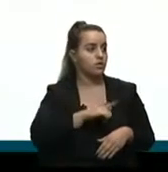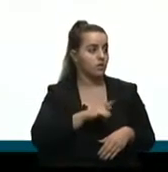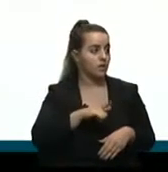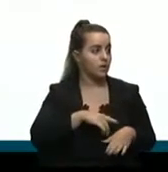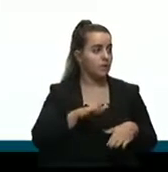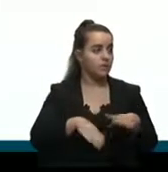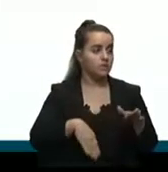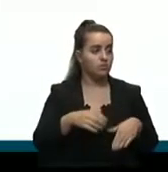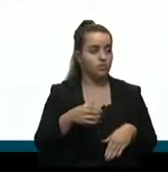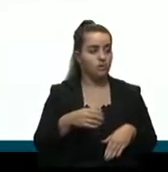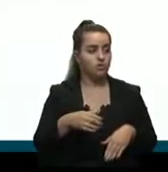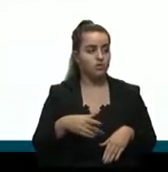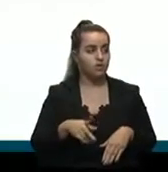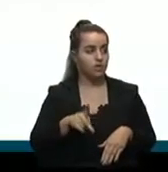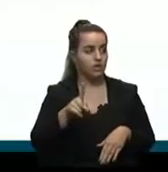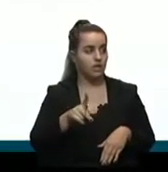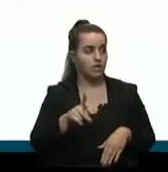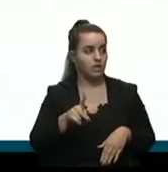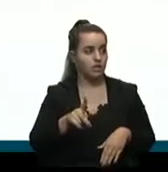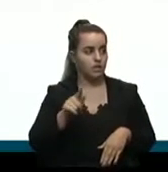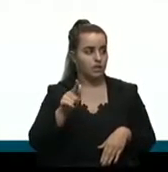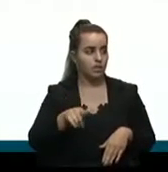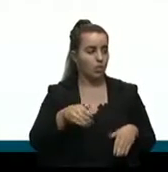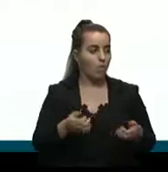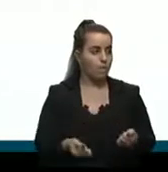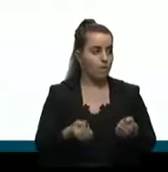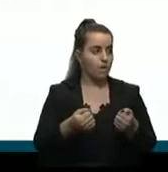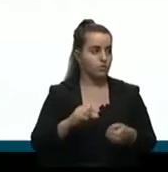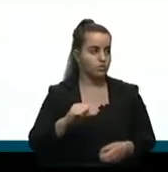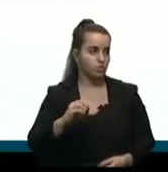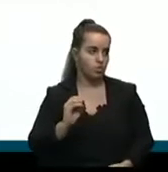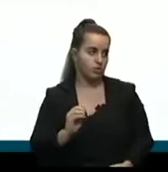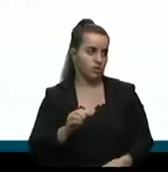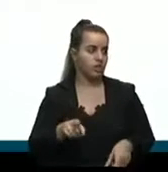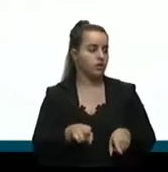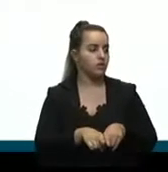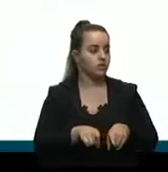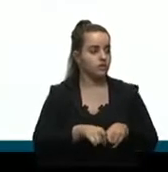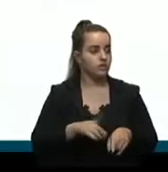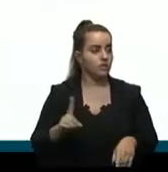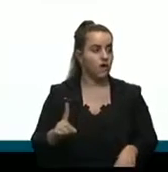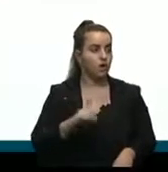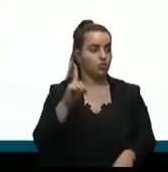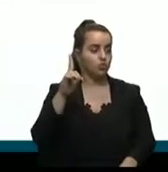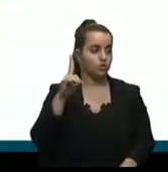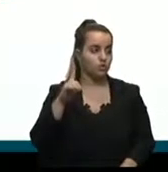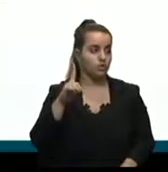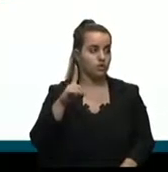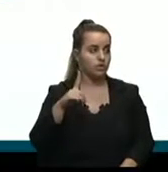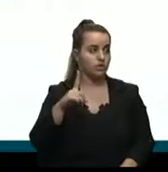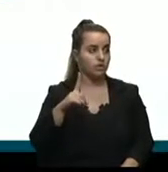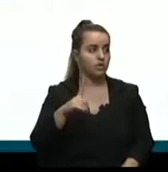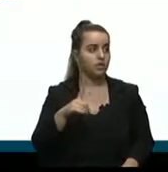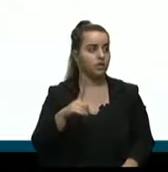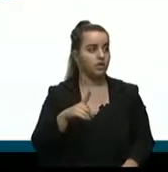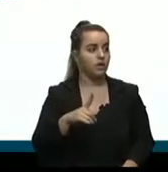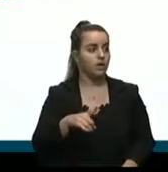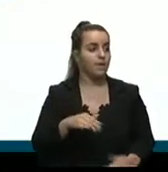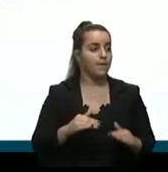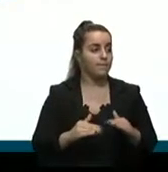funcionários possuam, em média, 80 quilos e altura média maior ou igual